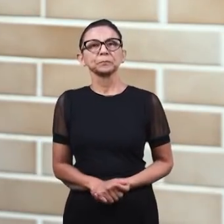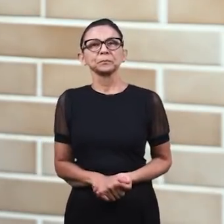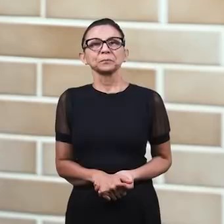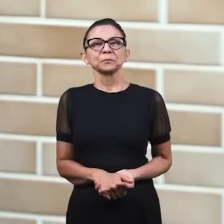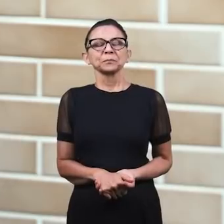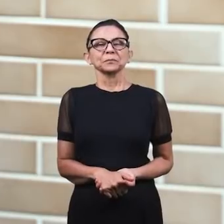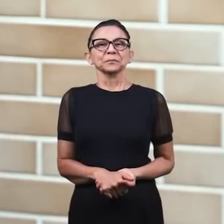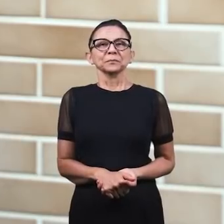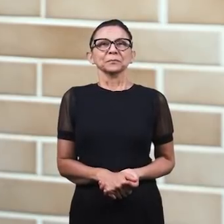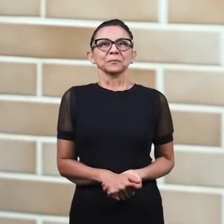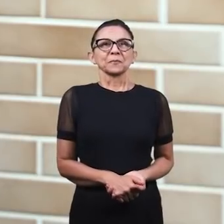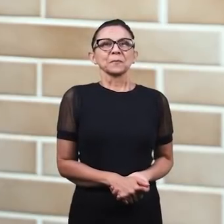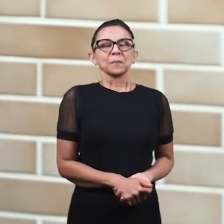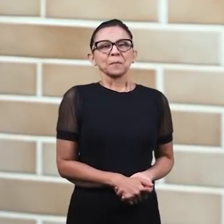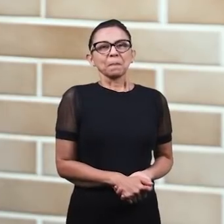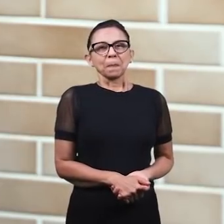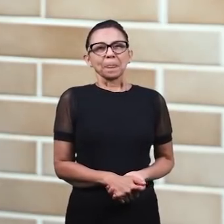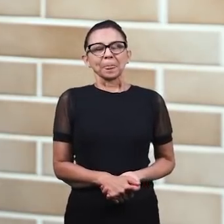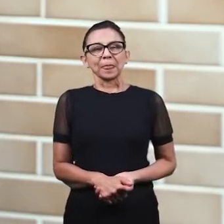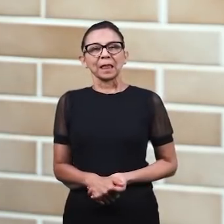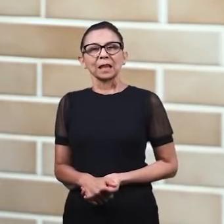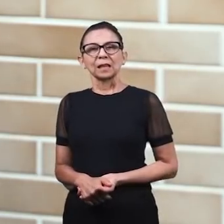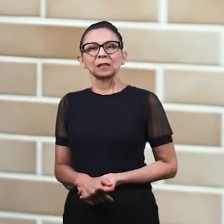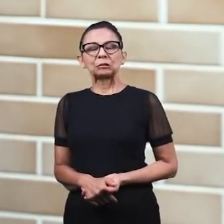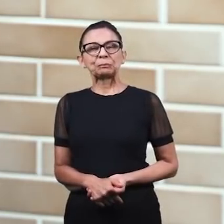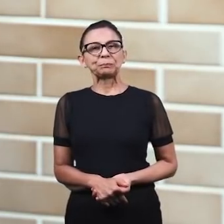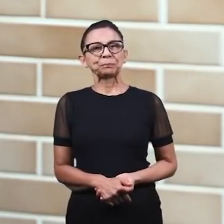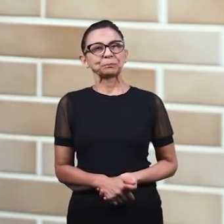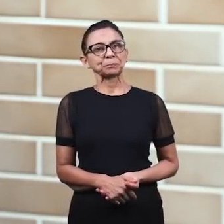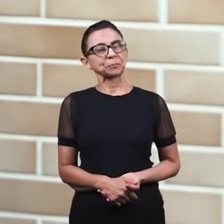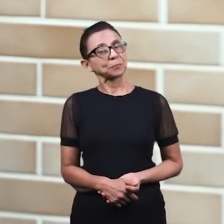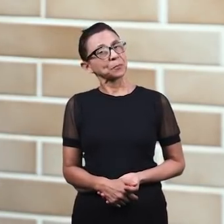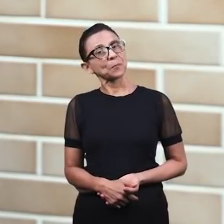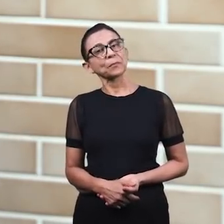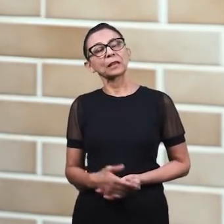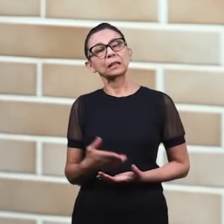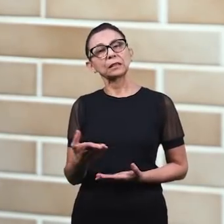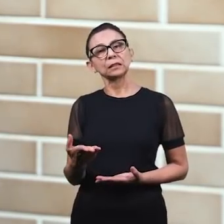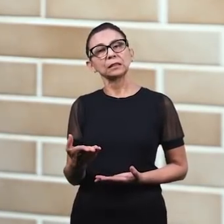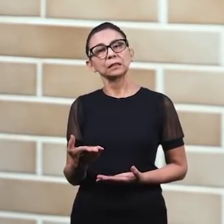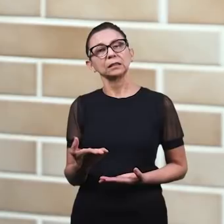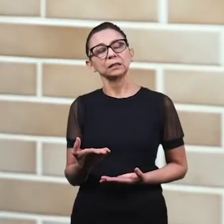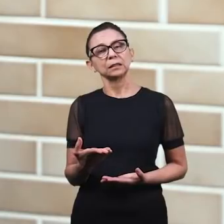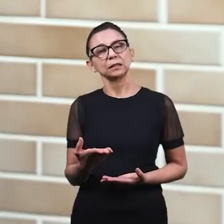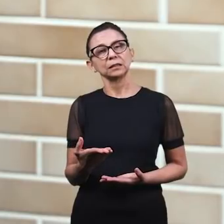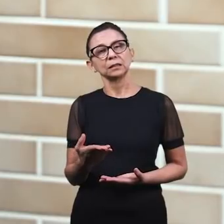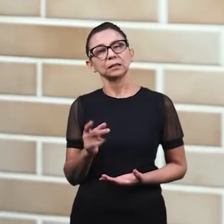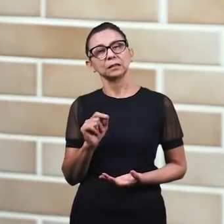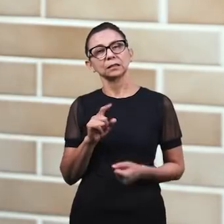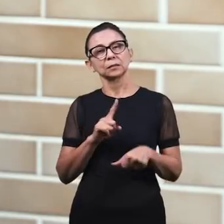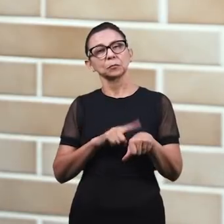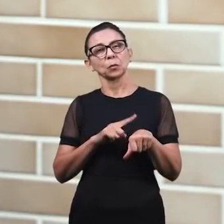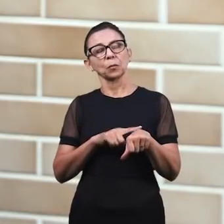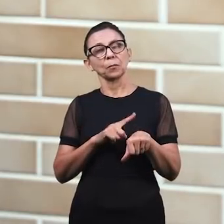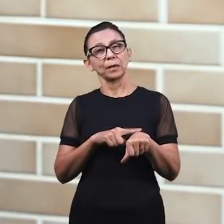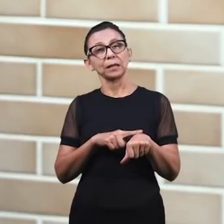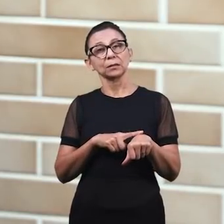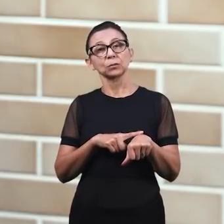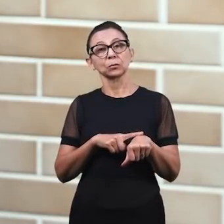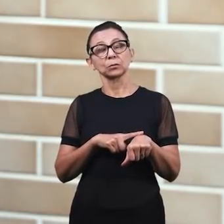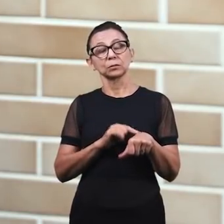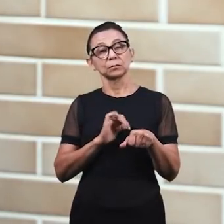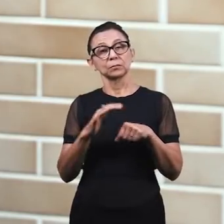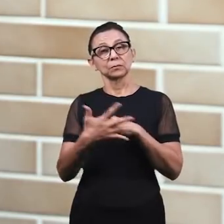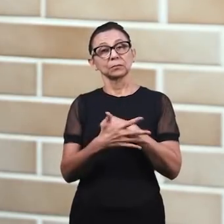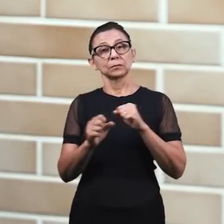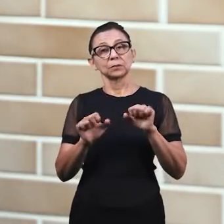colocação, e isso acontece num momento em que, segundo a sua afirmação, né, esse momento em que está